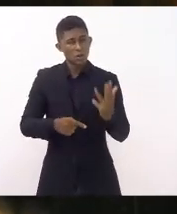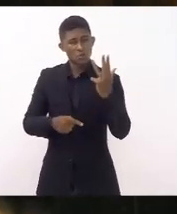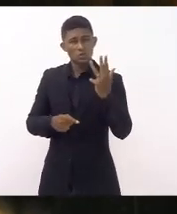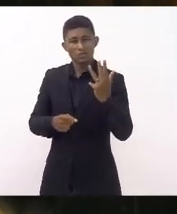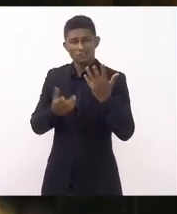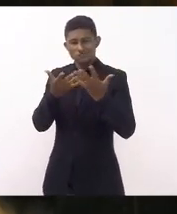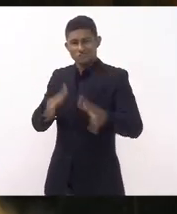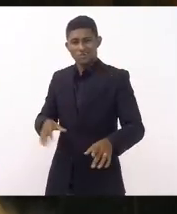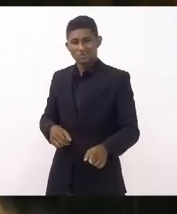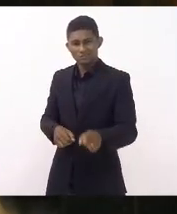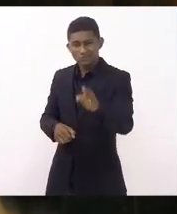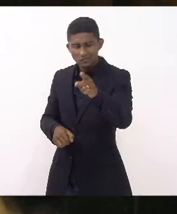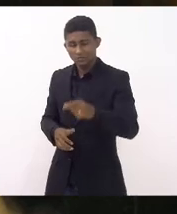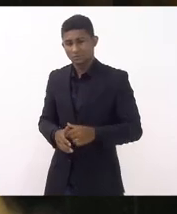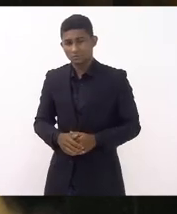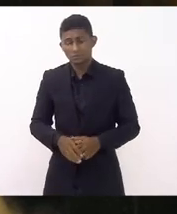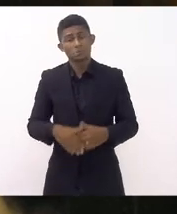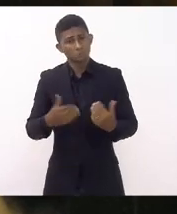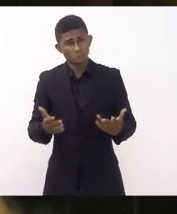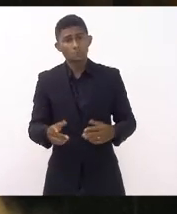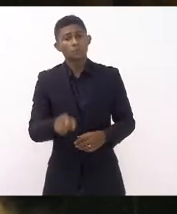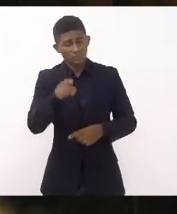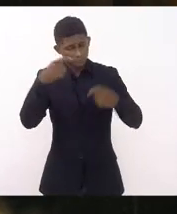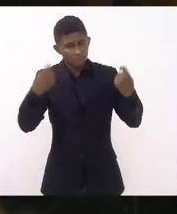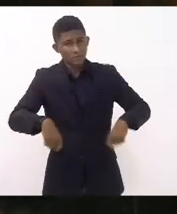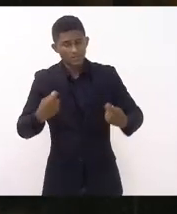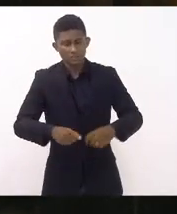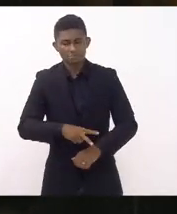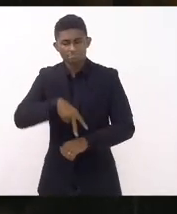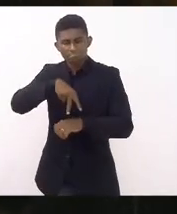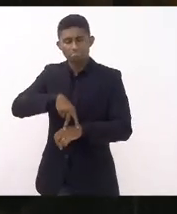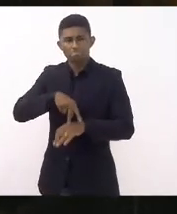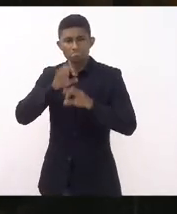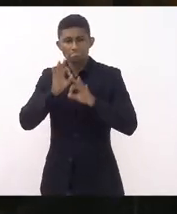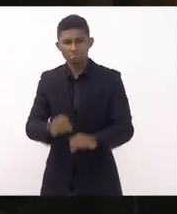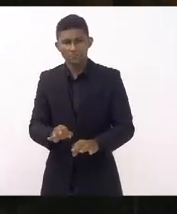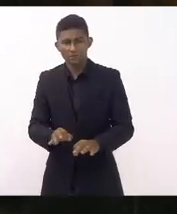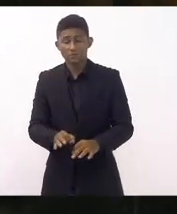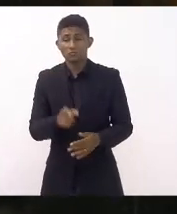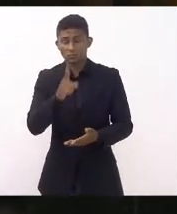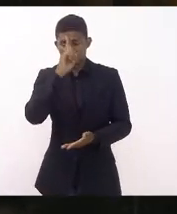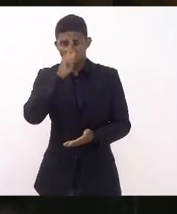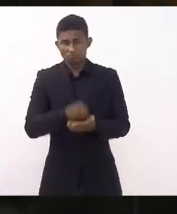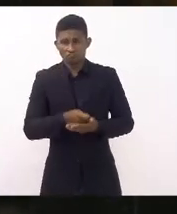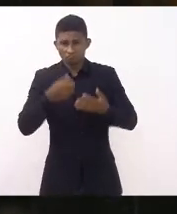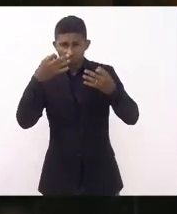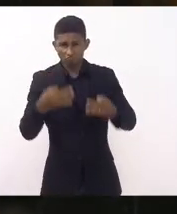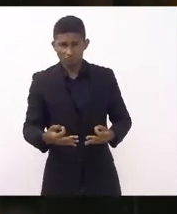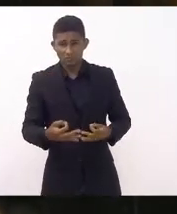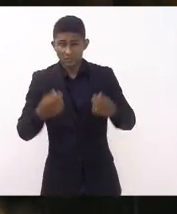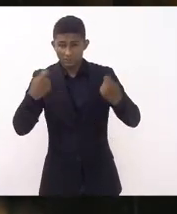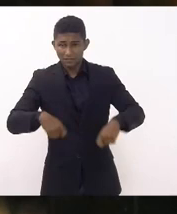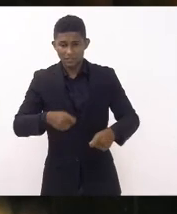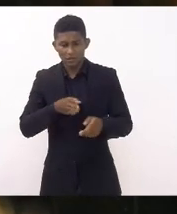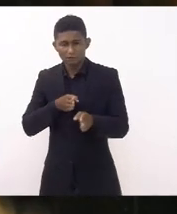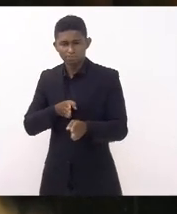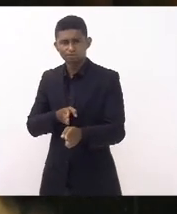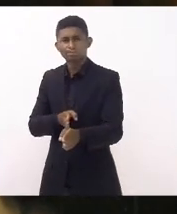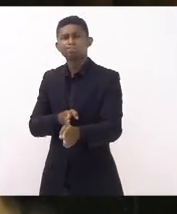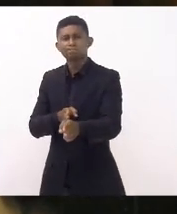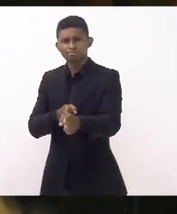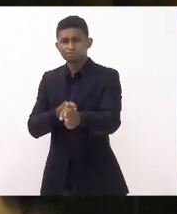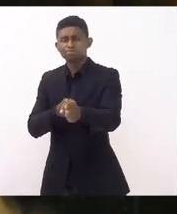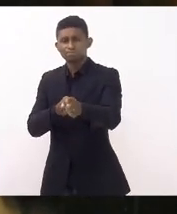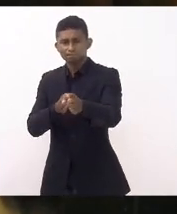você. Então, você se coloque na posição, toma juízo, se alinhe mais do